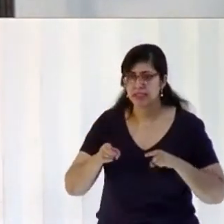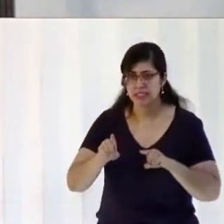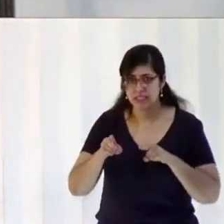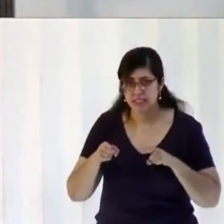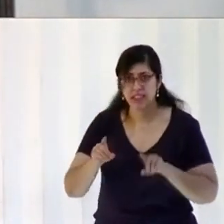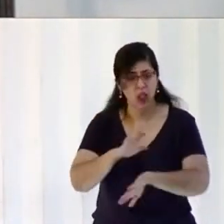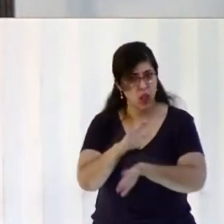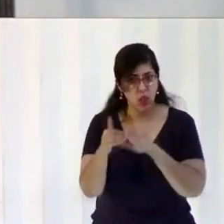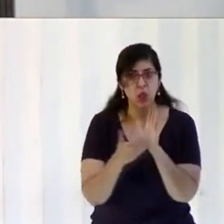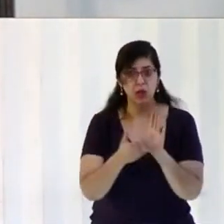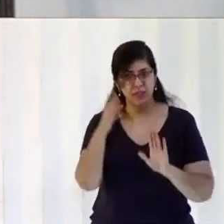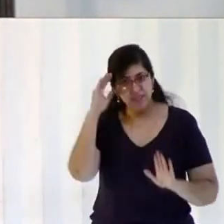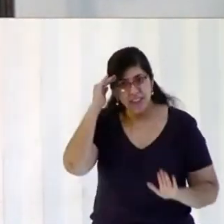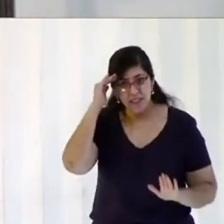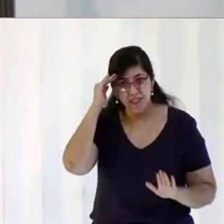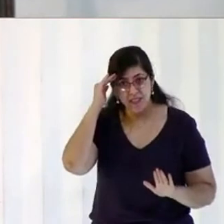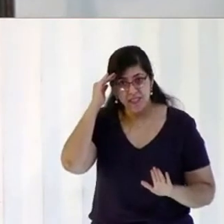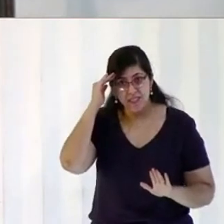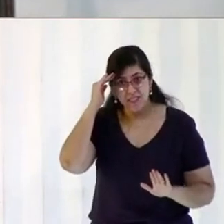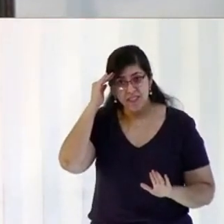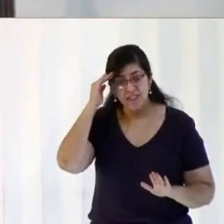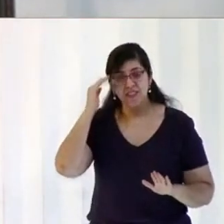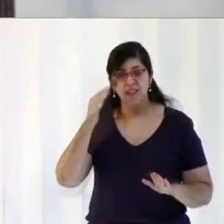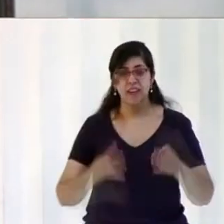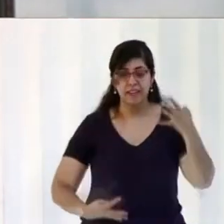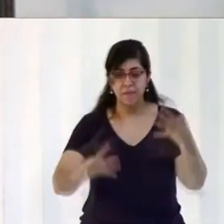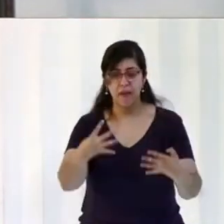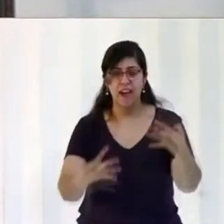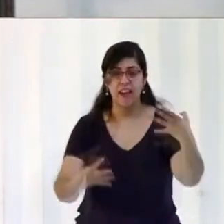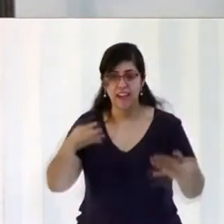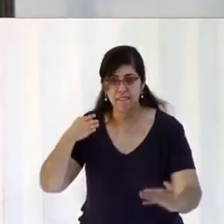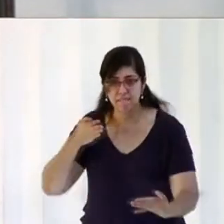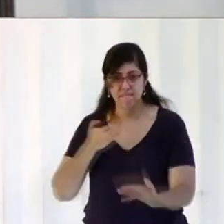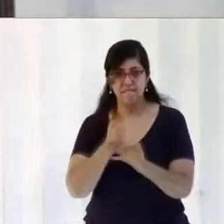foram usadas para impedir. Bom, o próprio